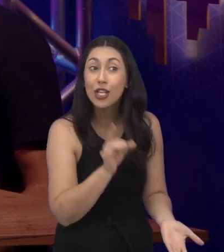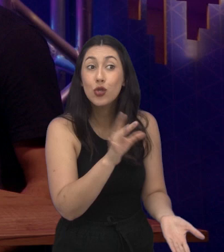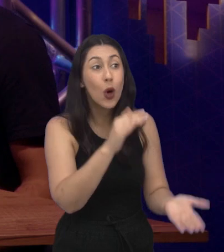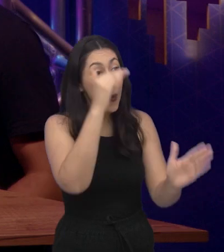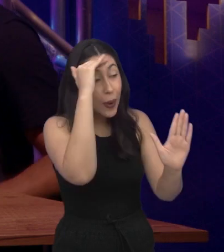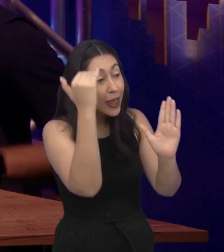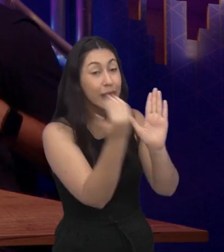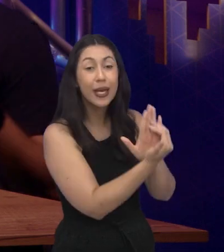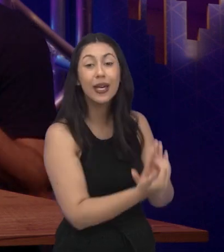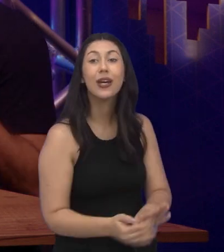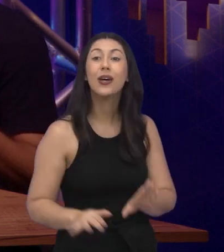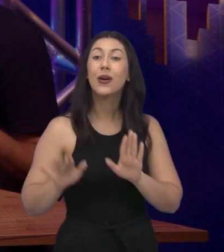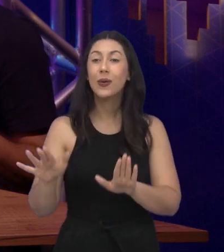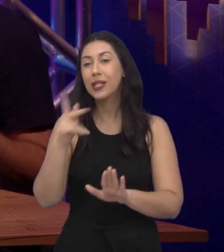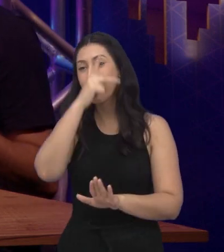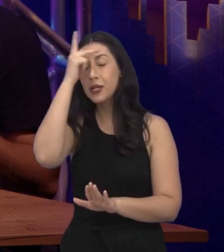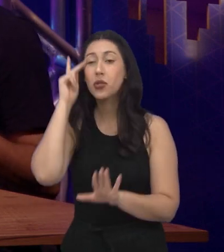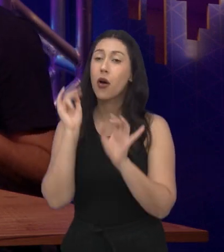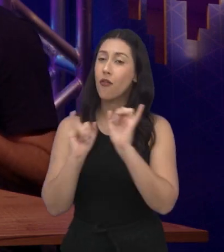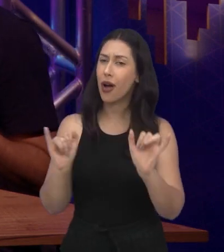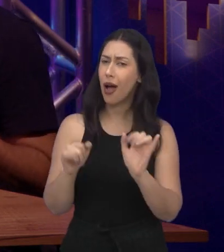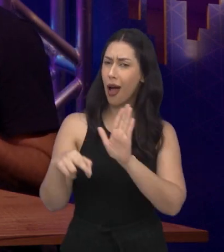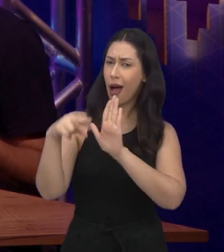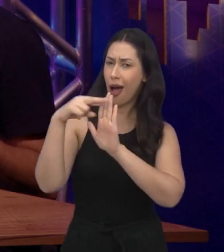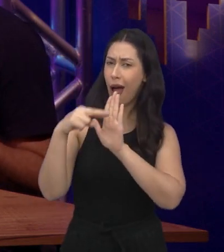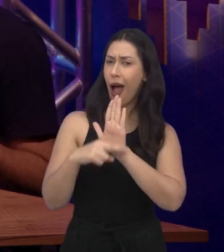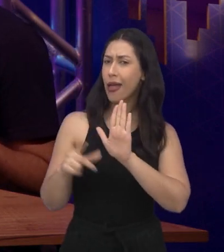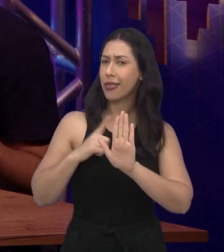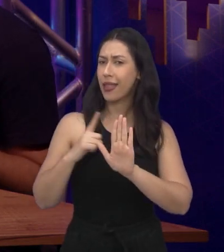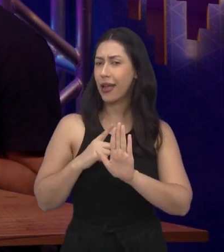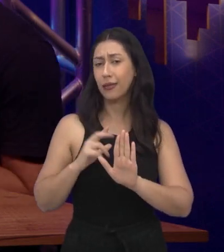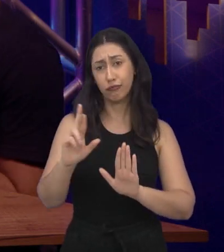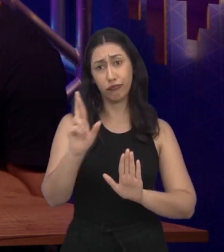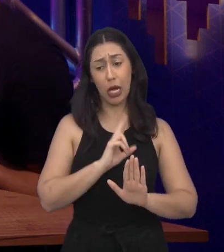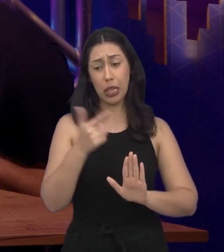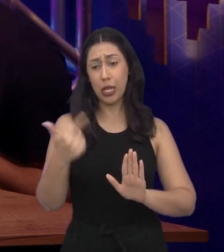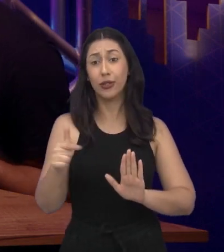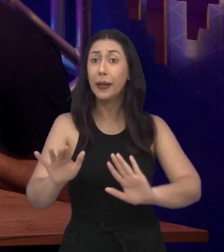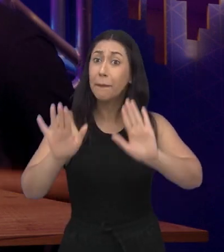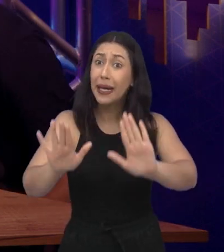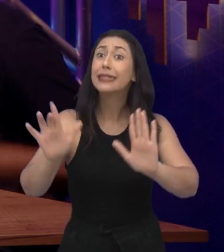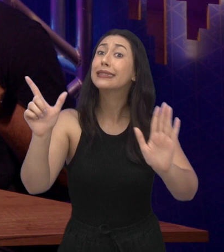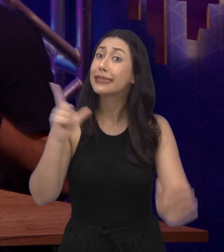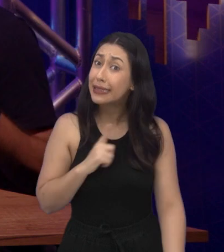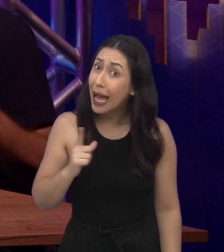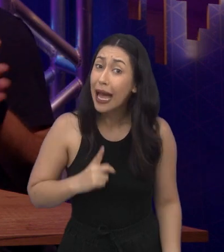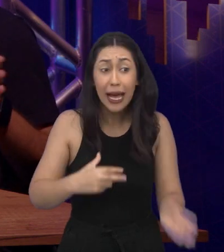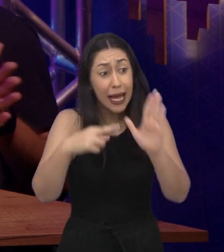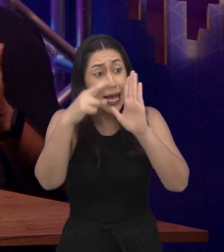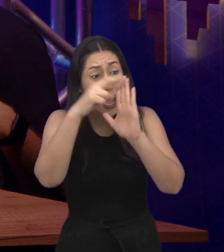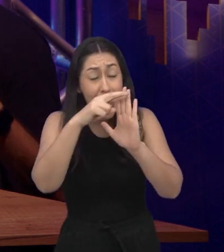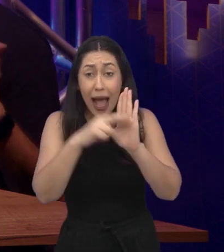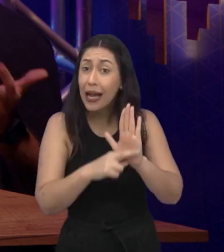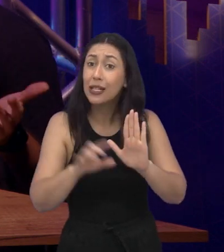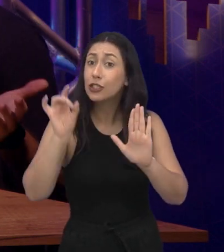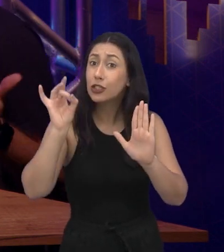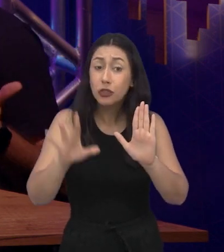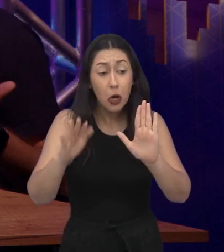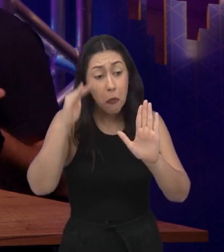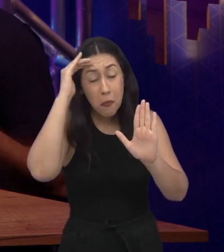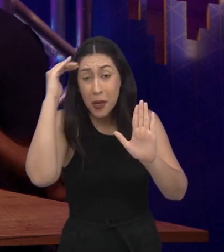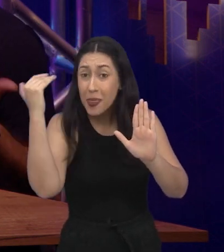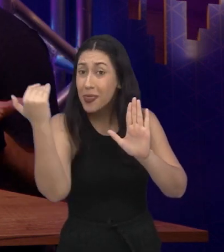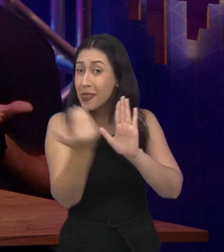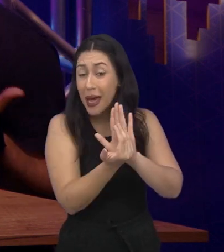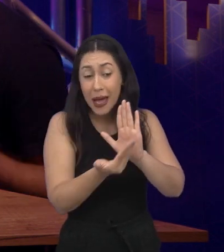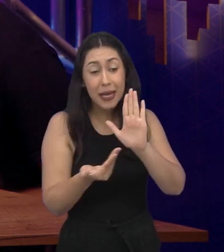tem uma receita de bolo. Sempre que alguém fala essa frase, geralmente a resposta é não tem. Né? Exatamente. Mas tem, entendeu? O que a gente precisa